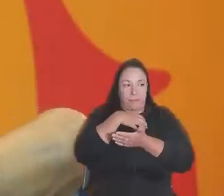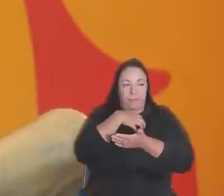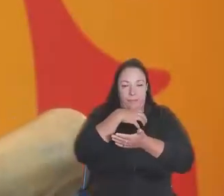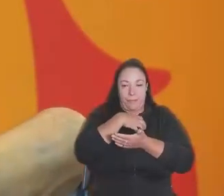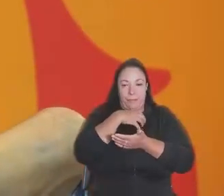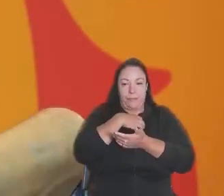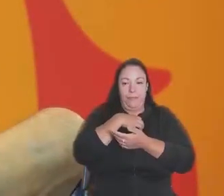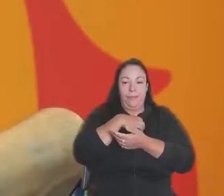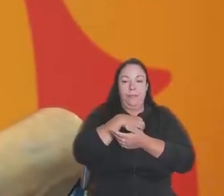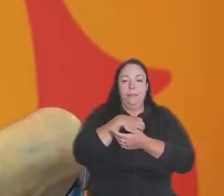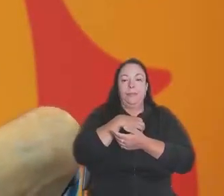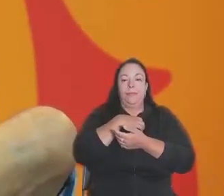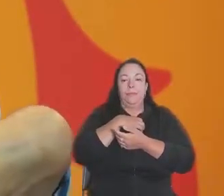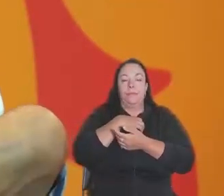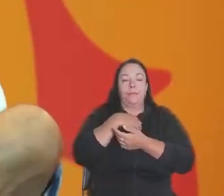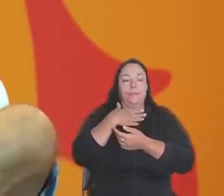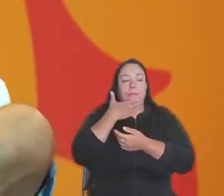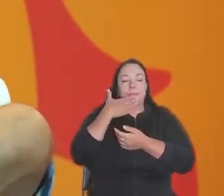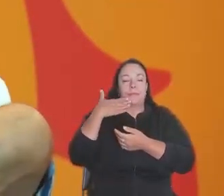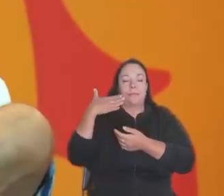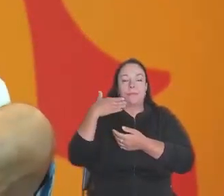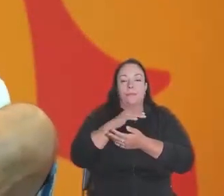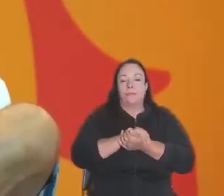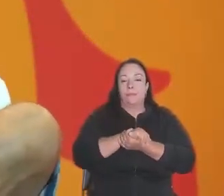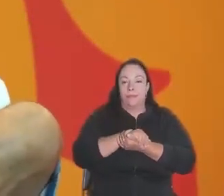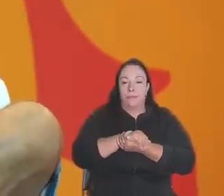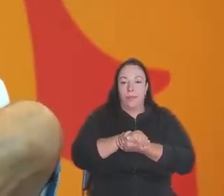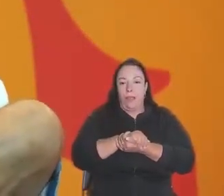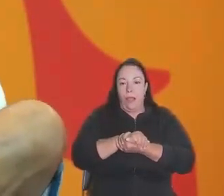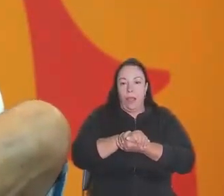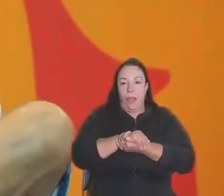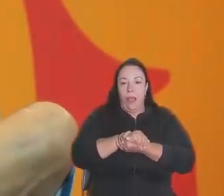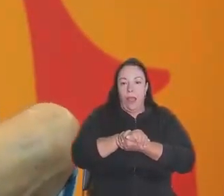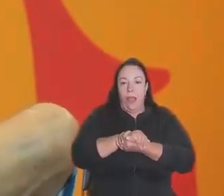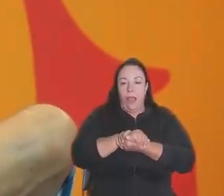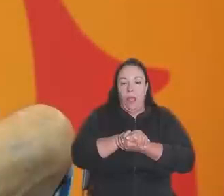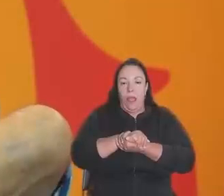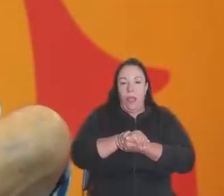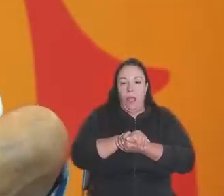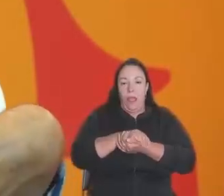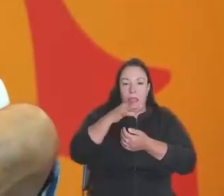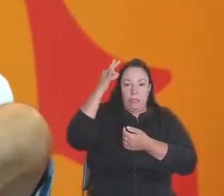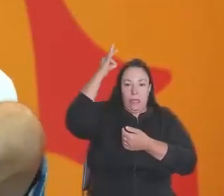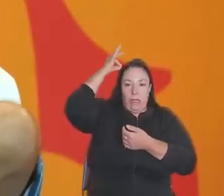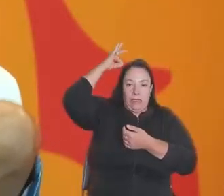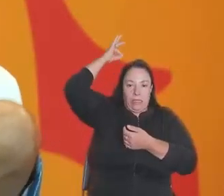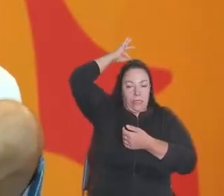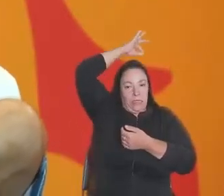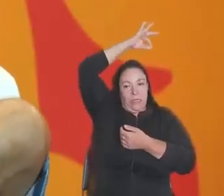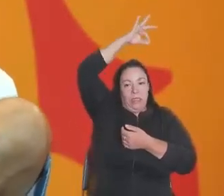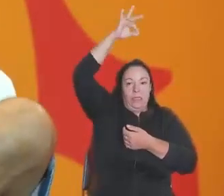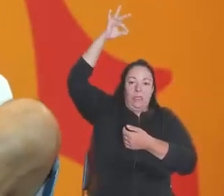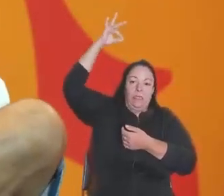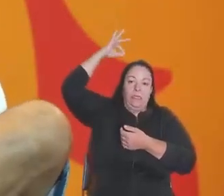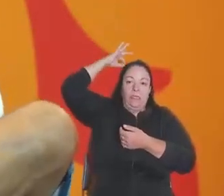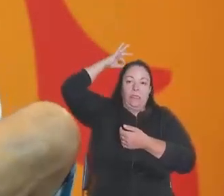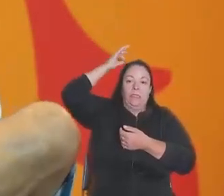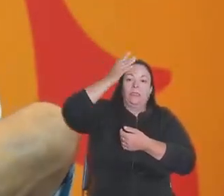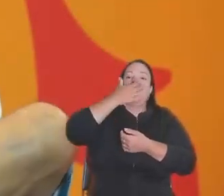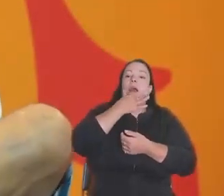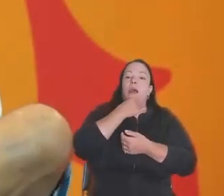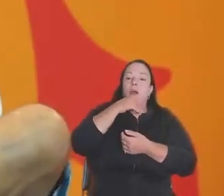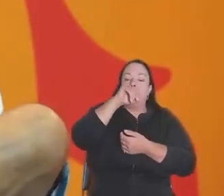bacana. A ilustração também que eu fiz da imagem da Santa, em homenagem ao pai do Oscar